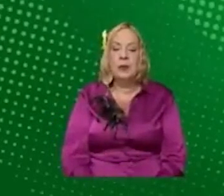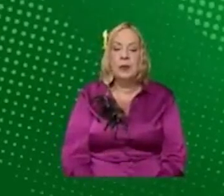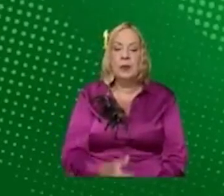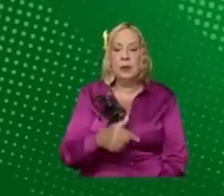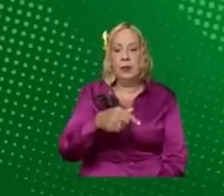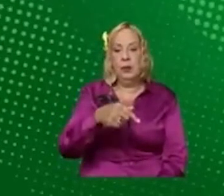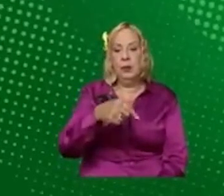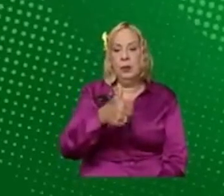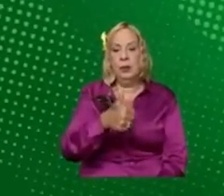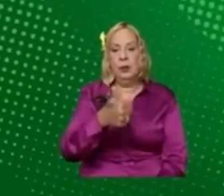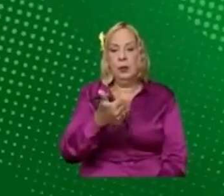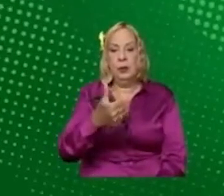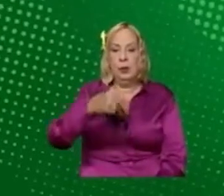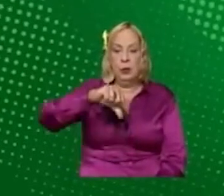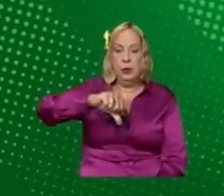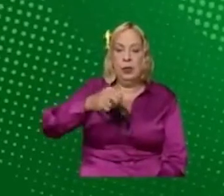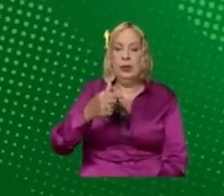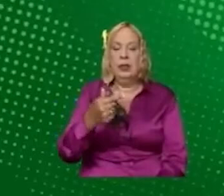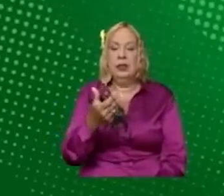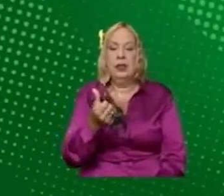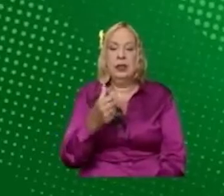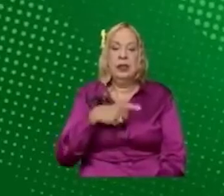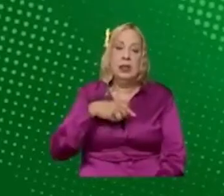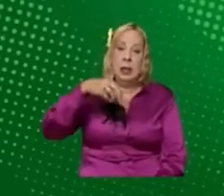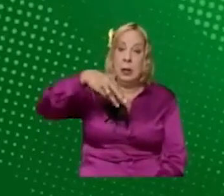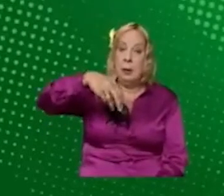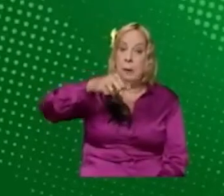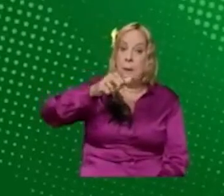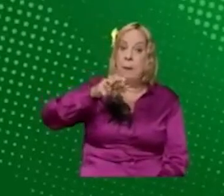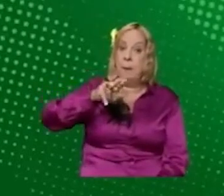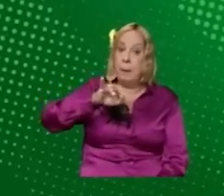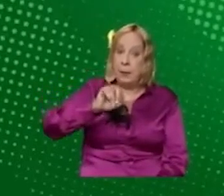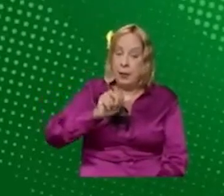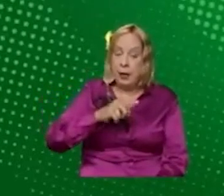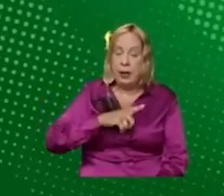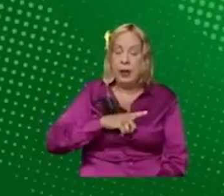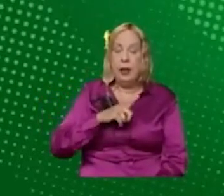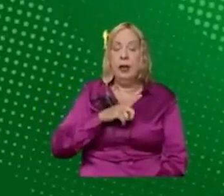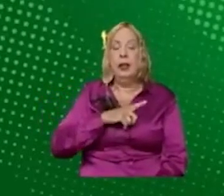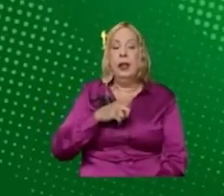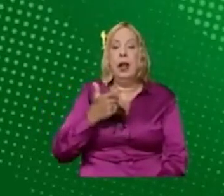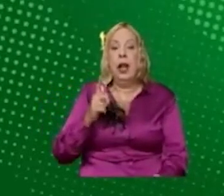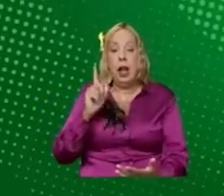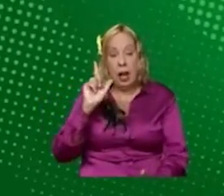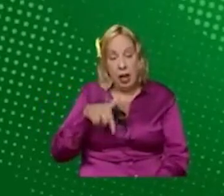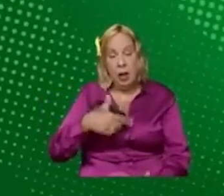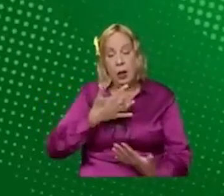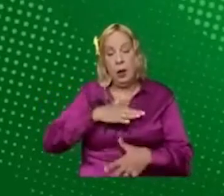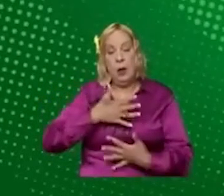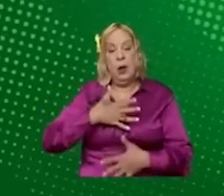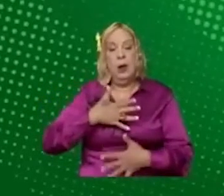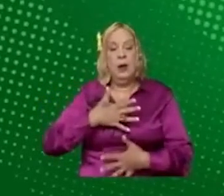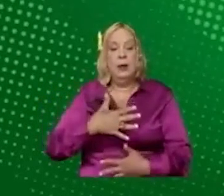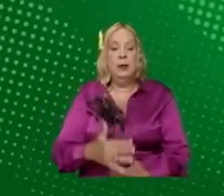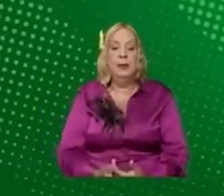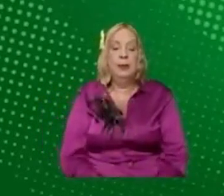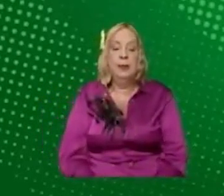girando 711976, Maria Auxiliadora, é de Nossa Senhora da Glória, pelo